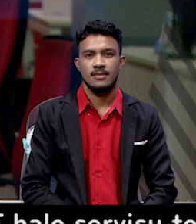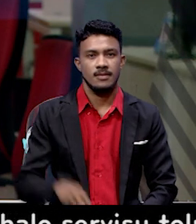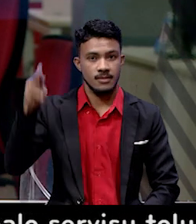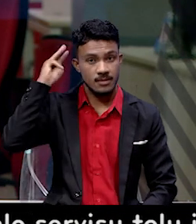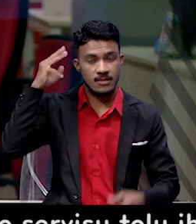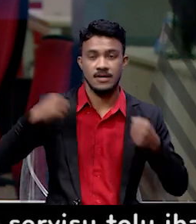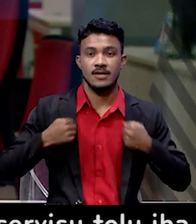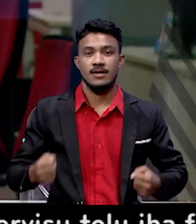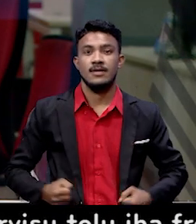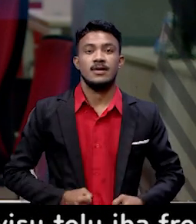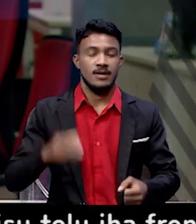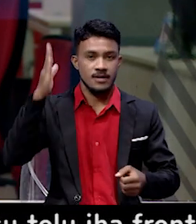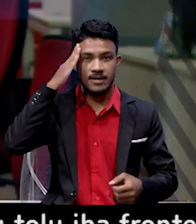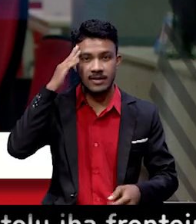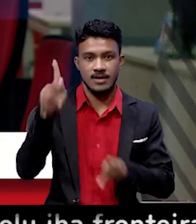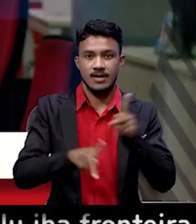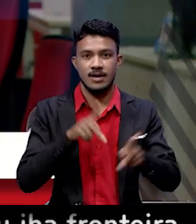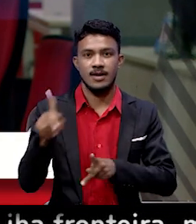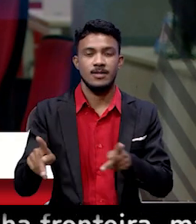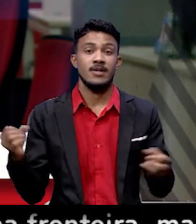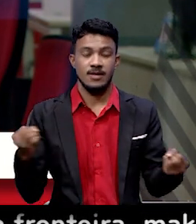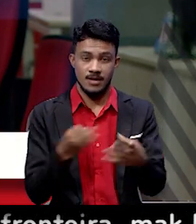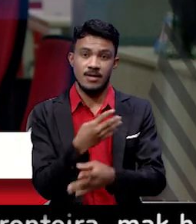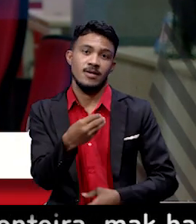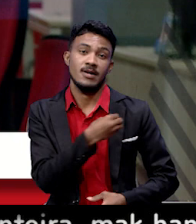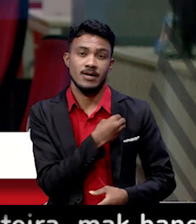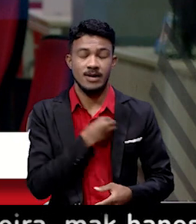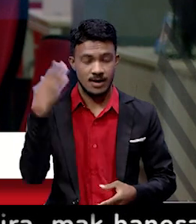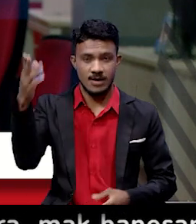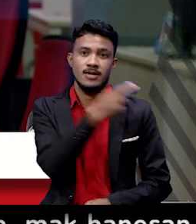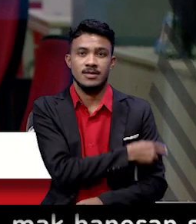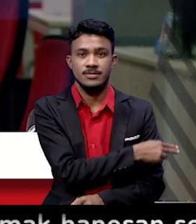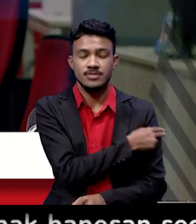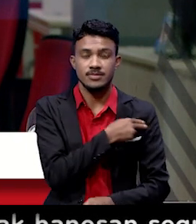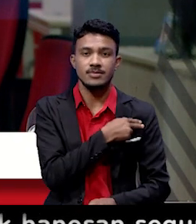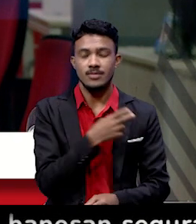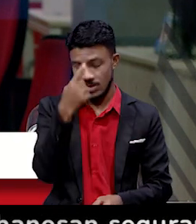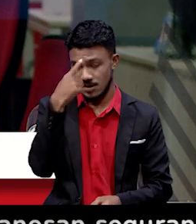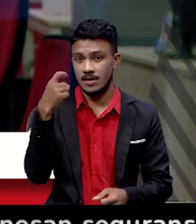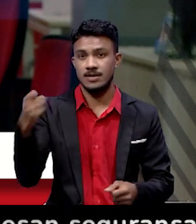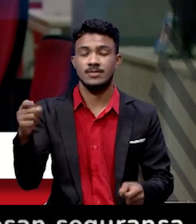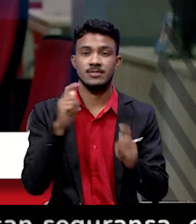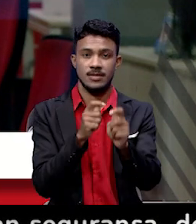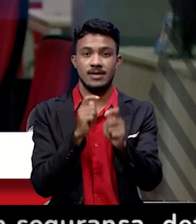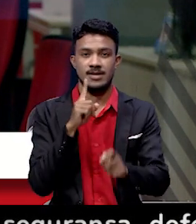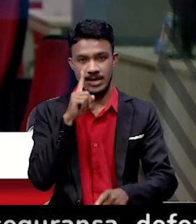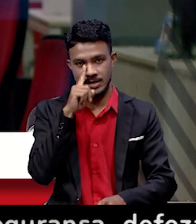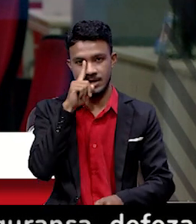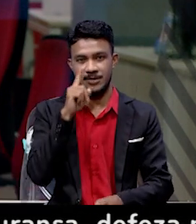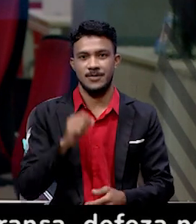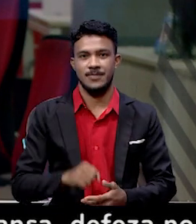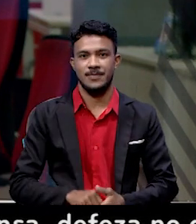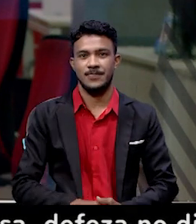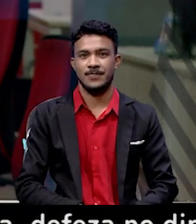Ministério de Saúde reconhece população tal quanto halal, tratamento e Hospital Nacional, tamba teste restreio.